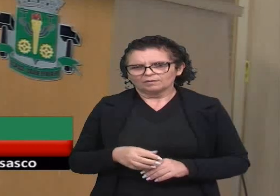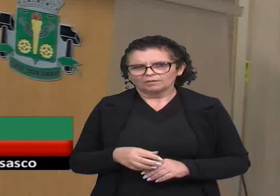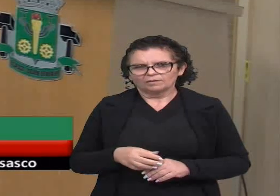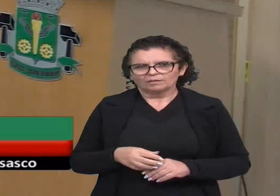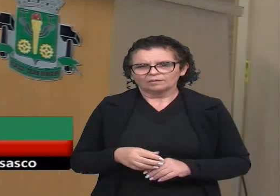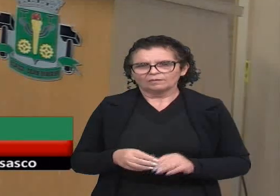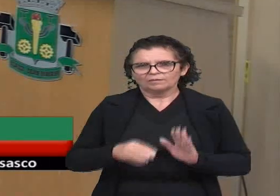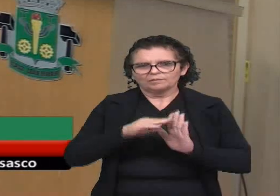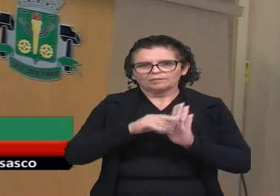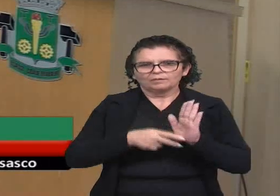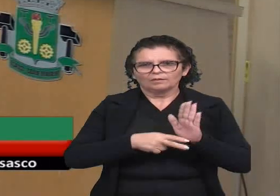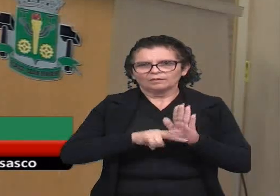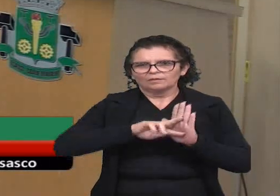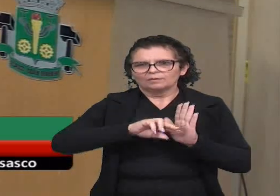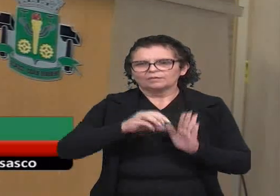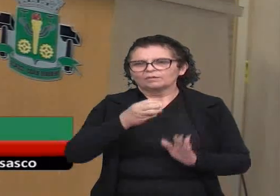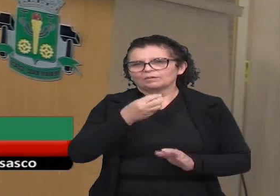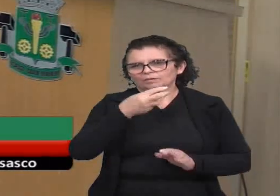207.